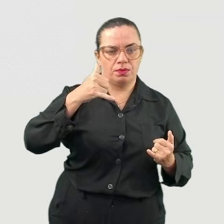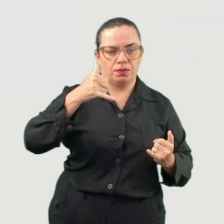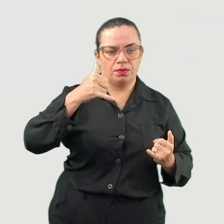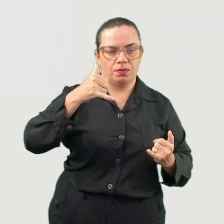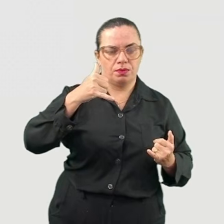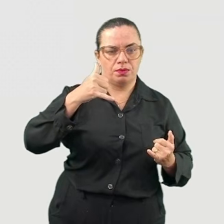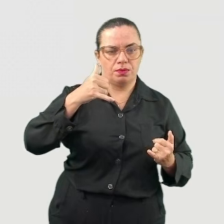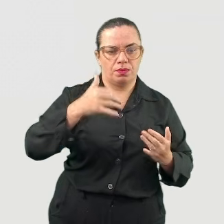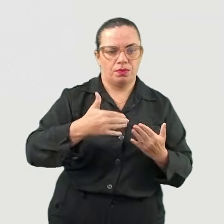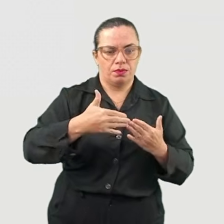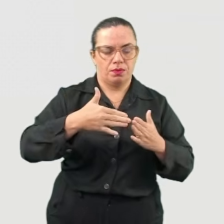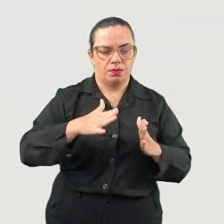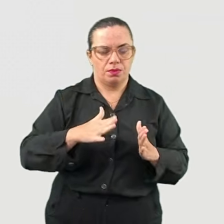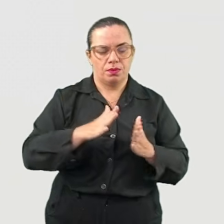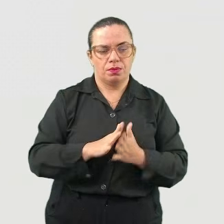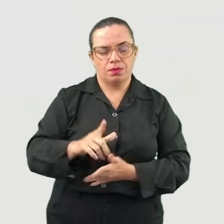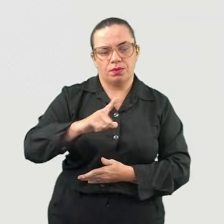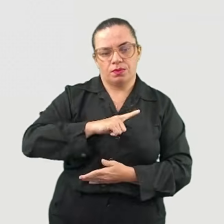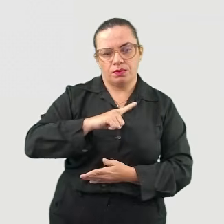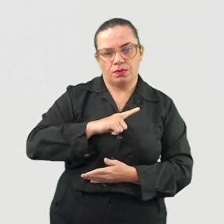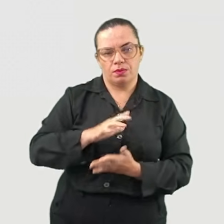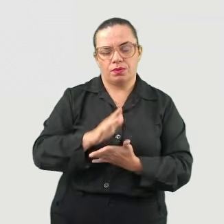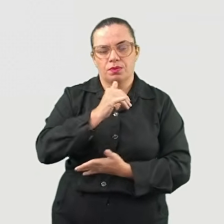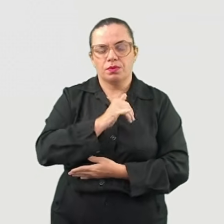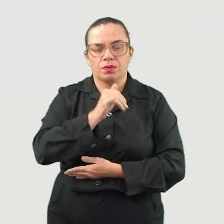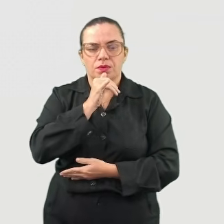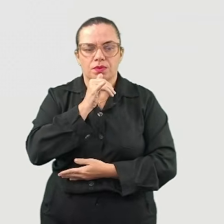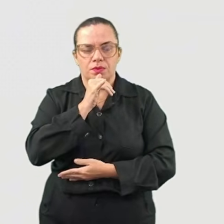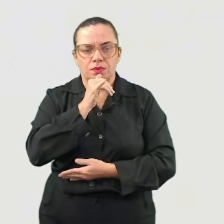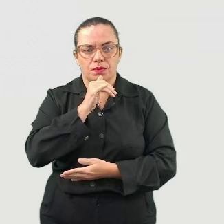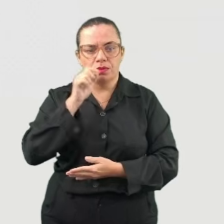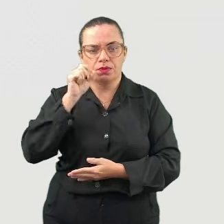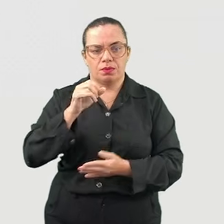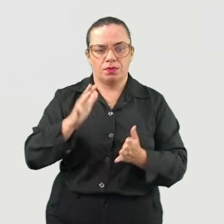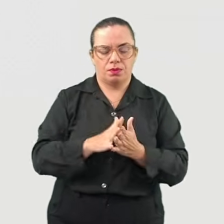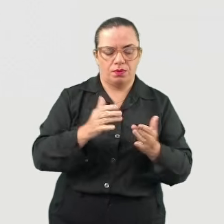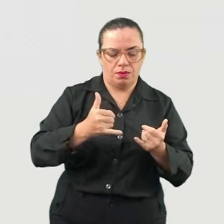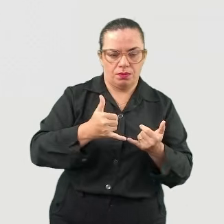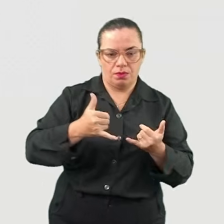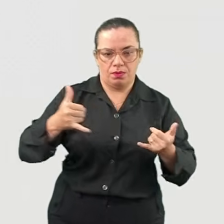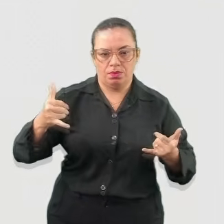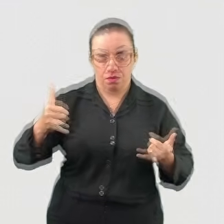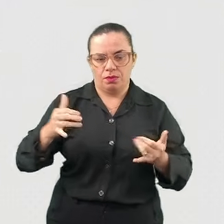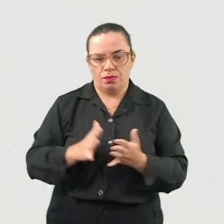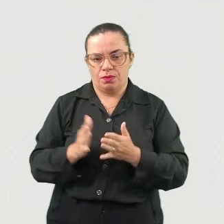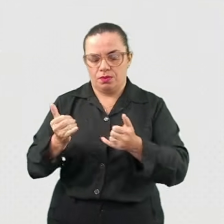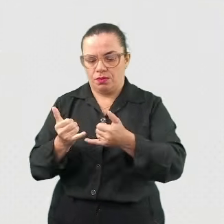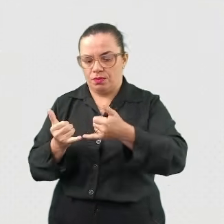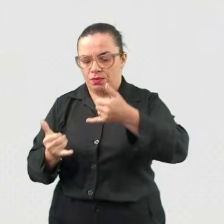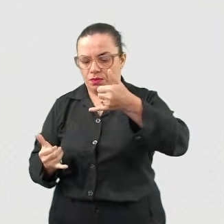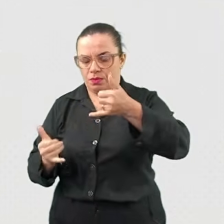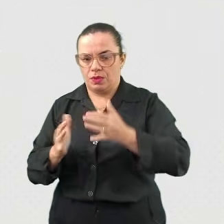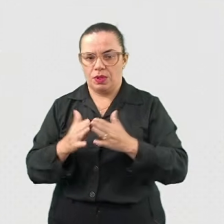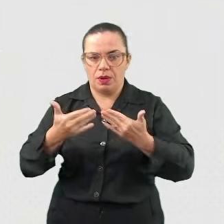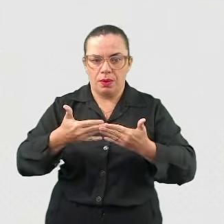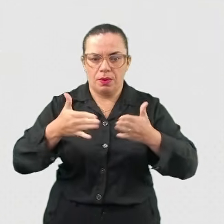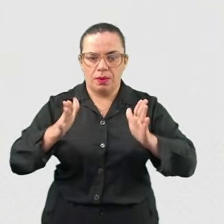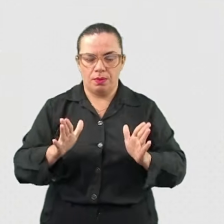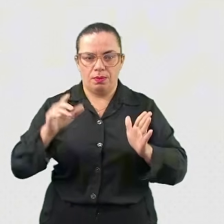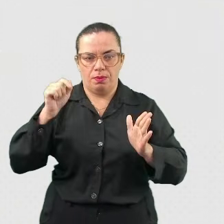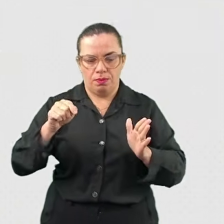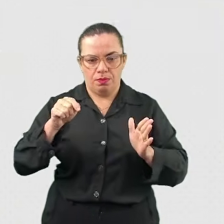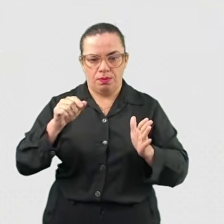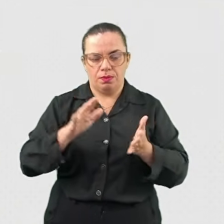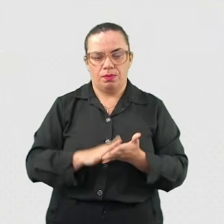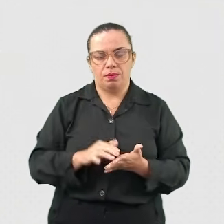aberta, por exemplo, aqui eu tenho aqui uma linha poligonal aberta. Tá? Então isso aí